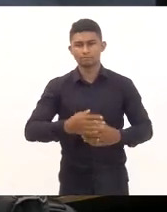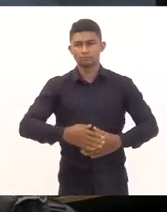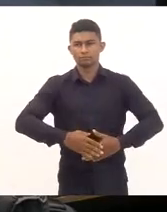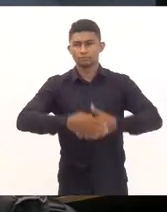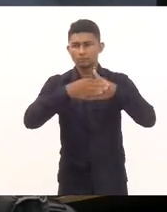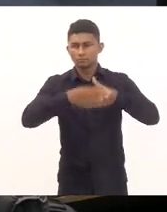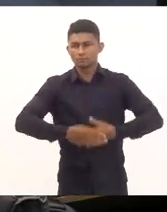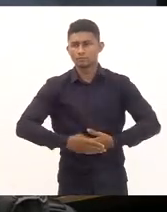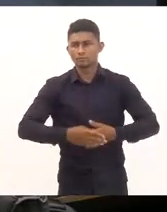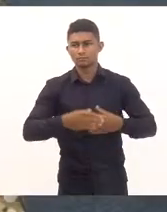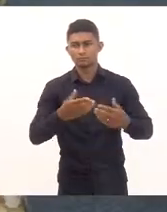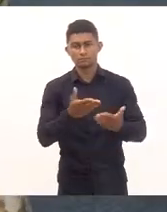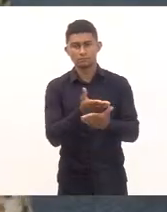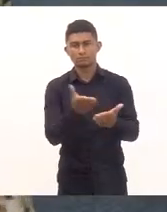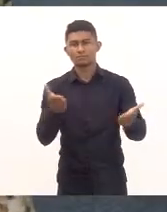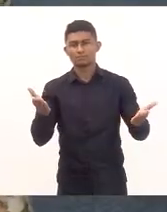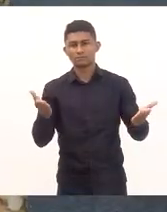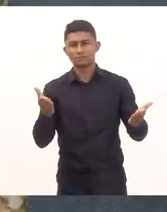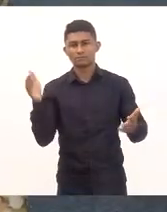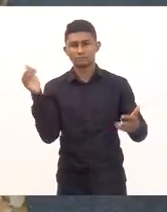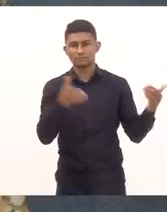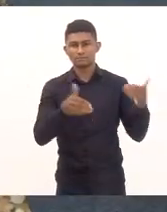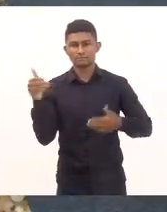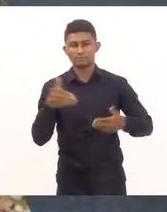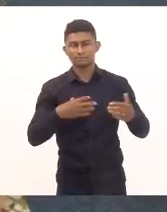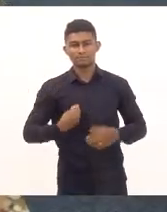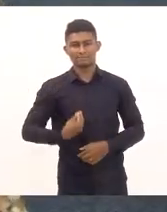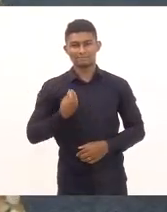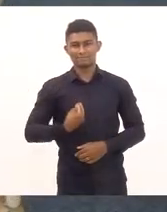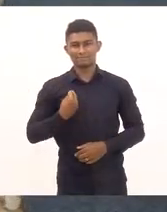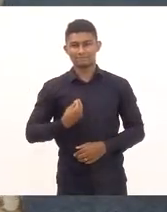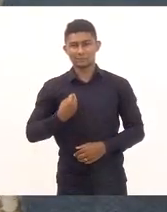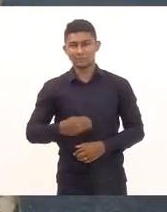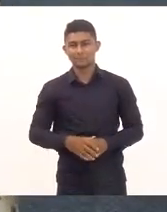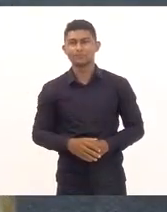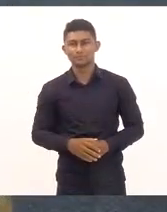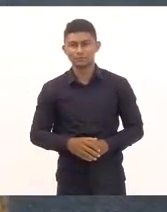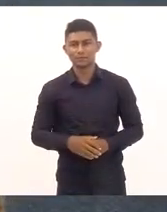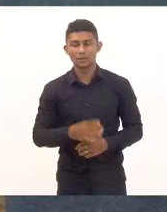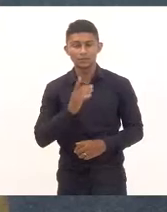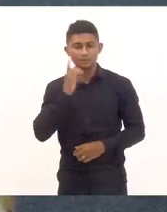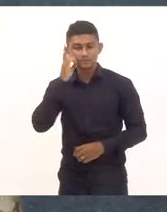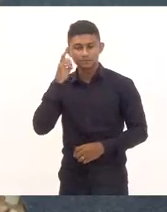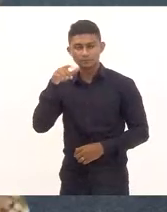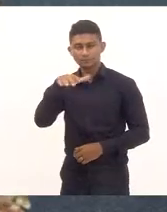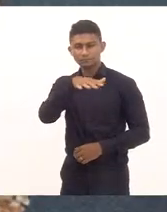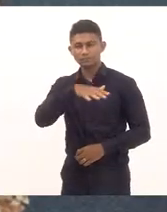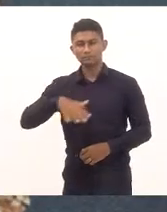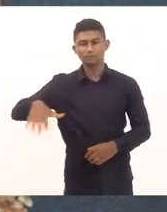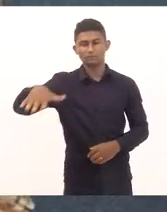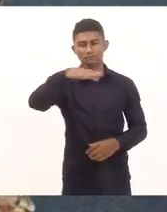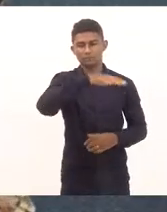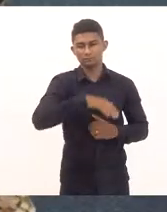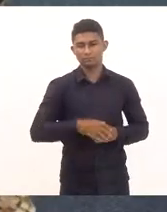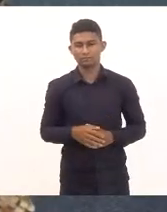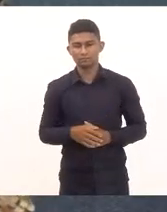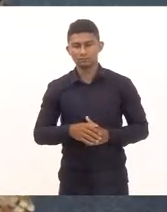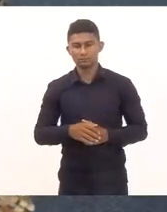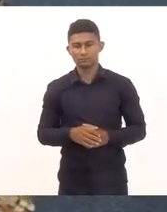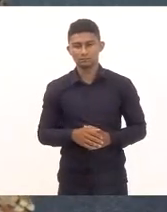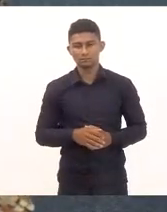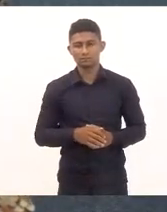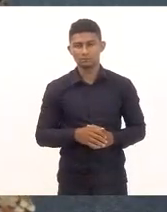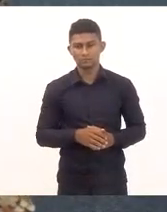cumprimentar todos que estão presentes, gostaria de cumprimentar a galeria, todos os deputados e deputadas. E é com muito orgulho, senhor